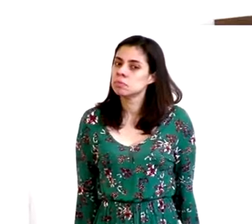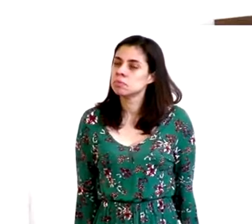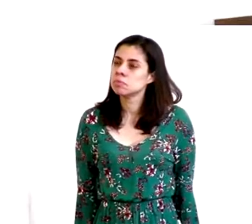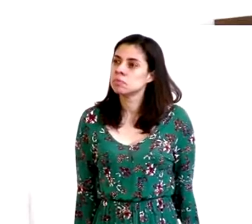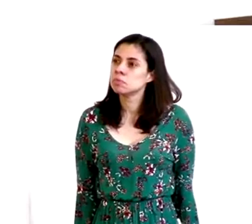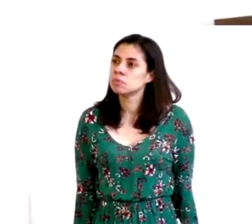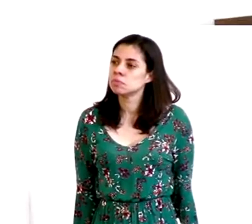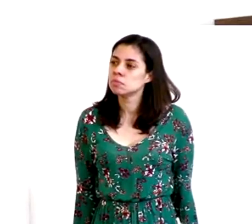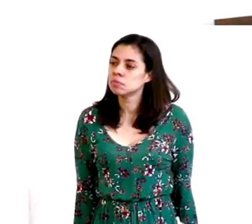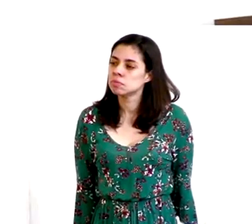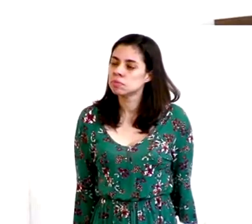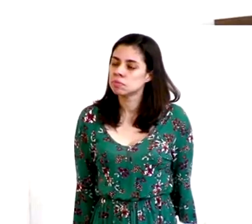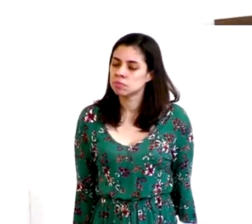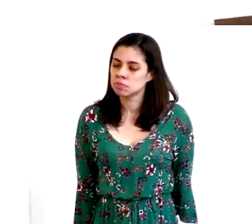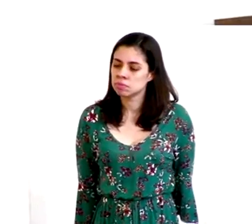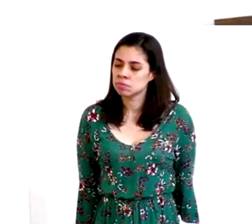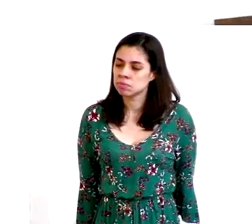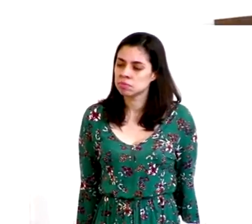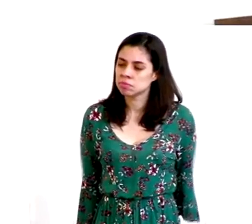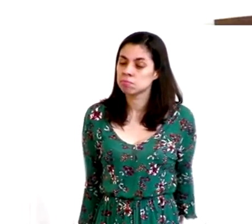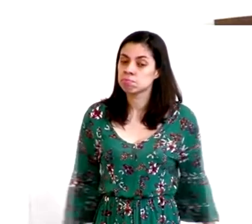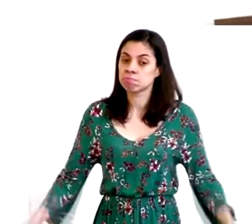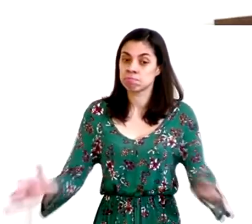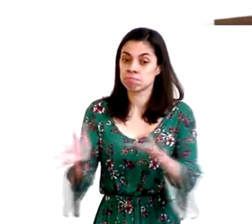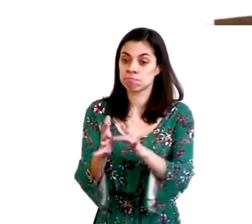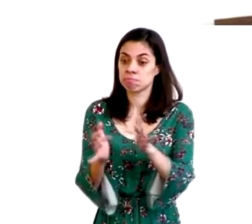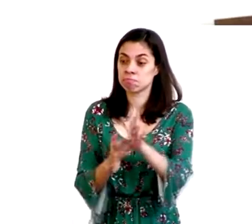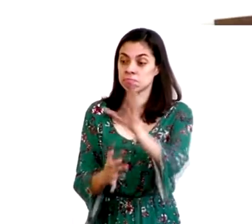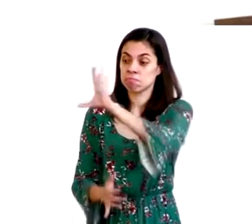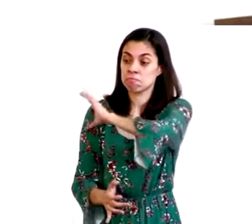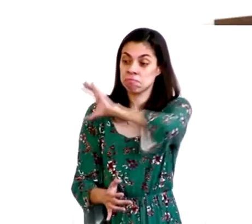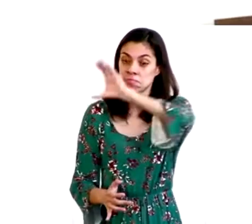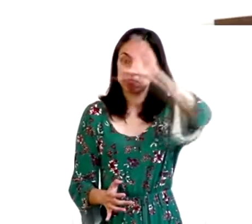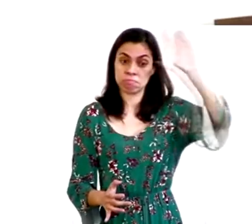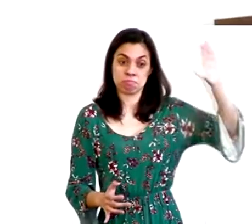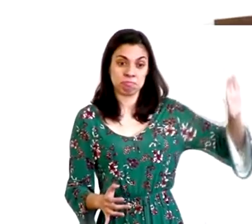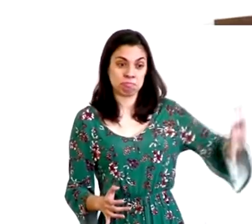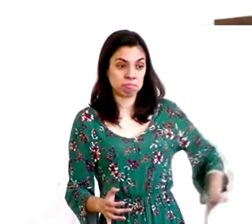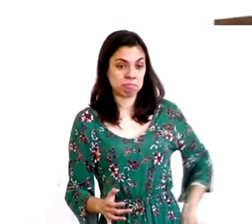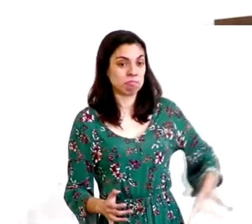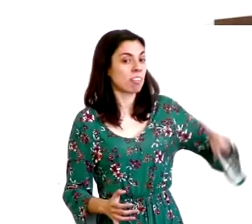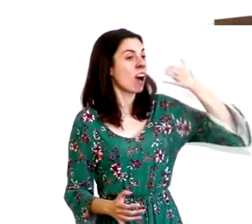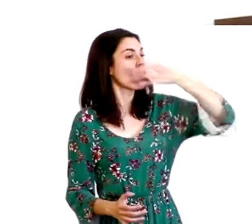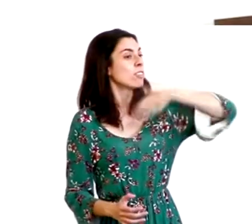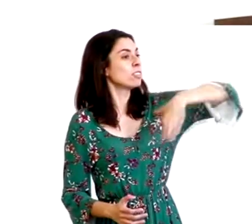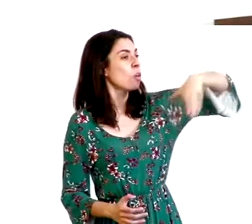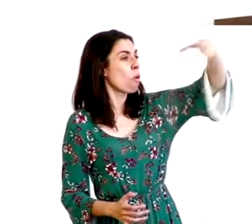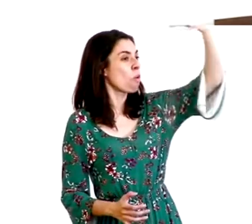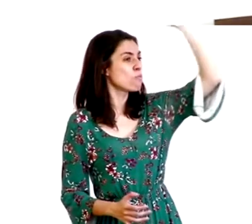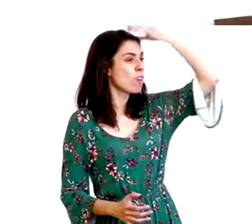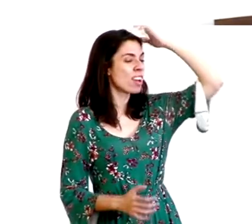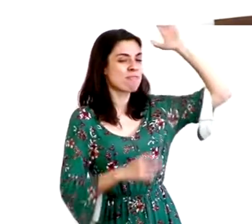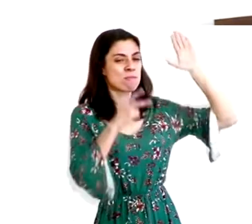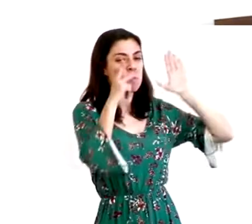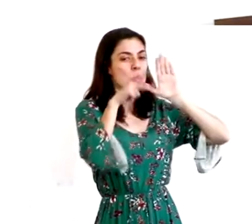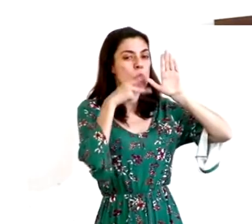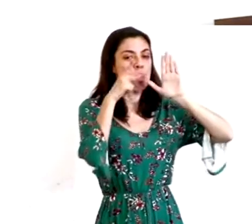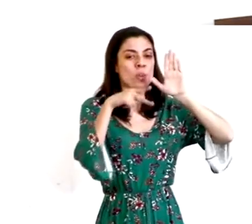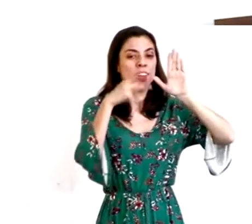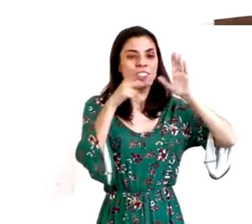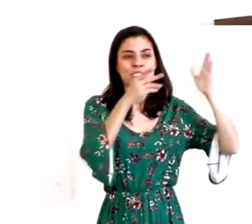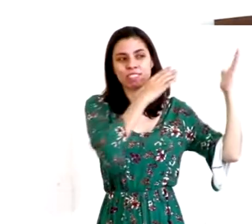Rei. Jesus é o Cristo, o Messias, o Rei que havia